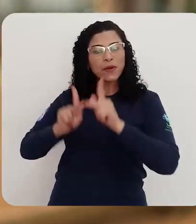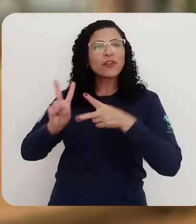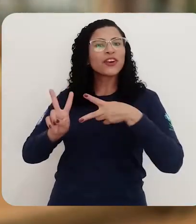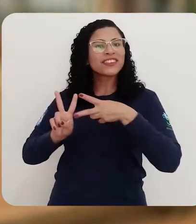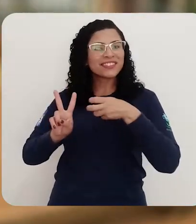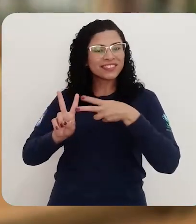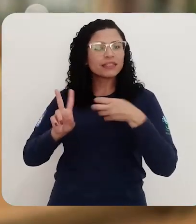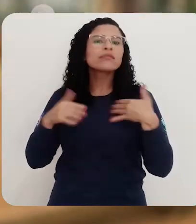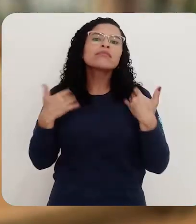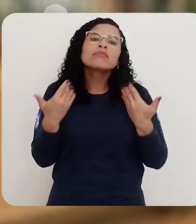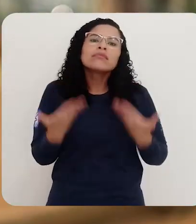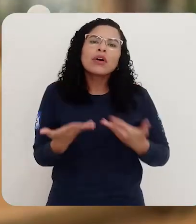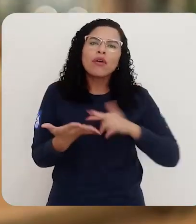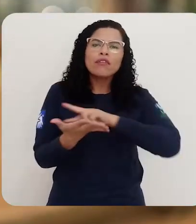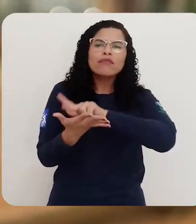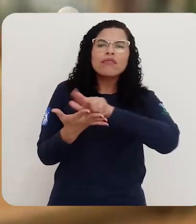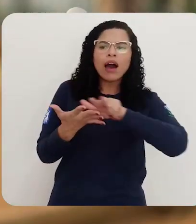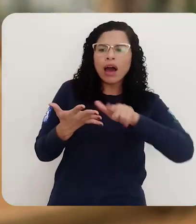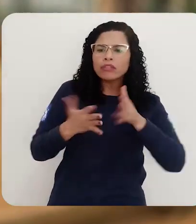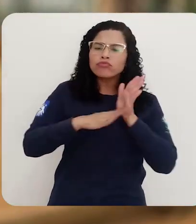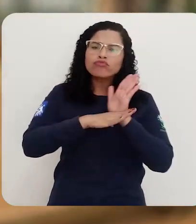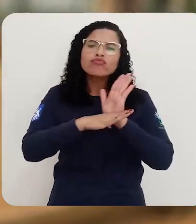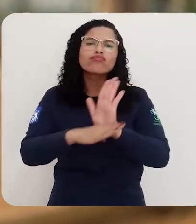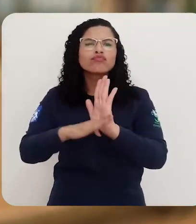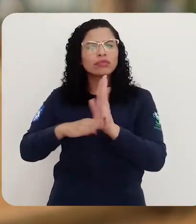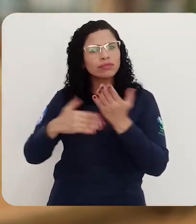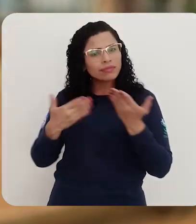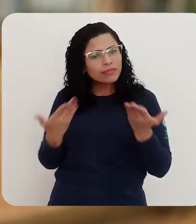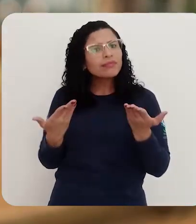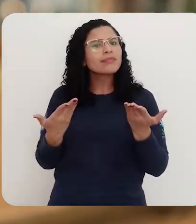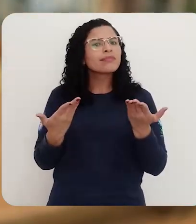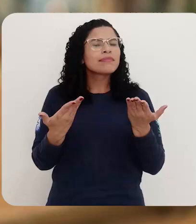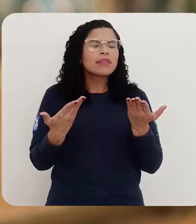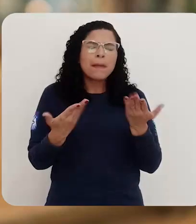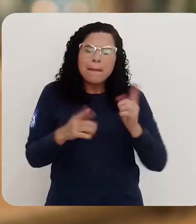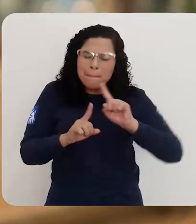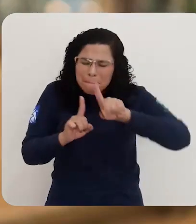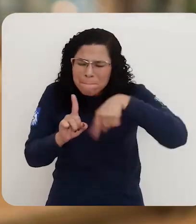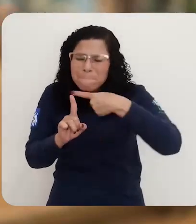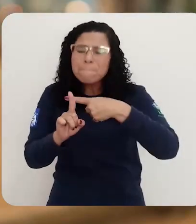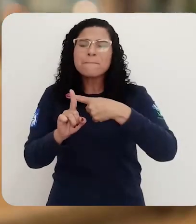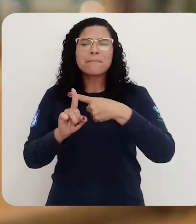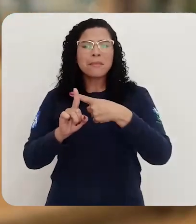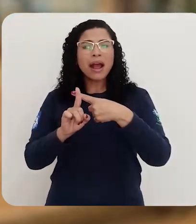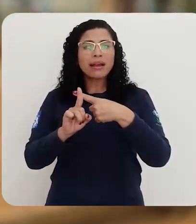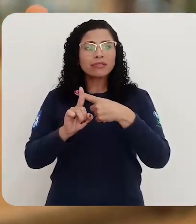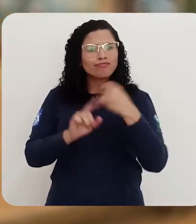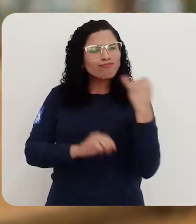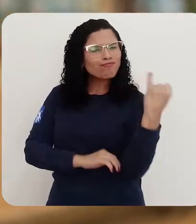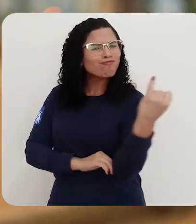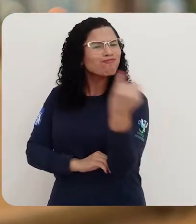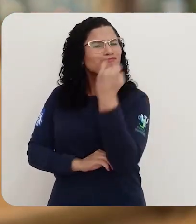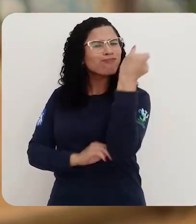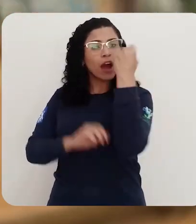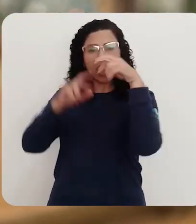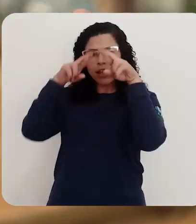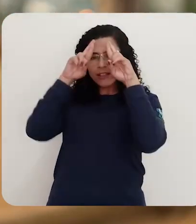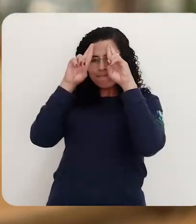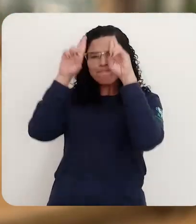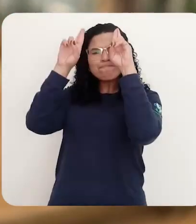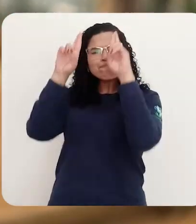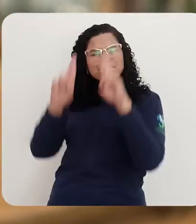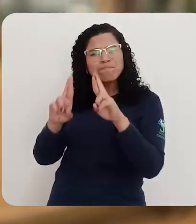povos indígenas. E dentre as muitas contribuições que eles nos trazem, uma das mais significantes está